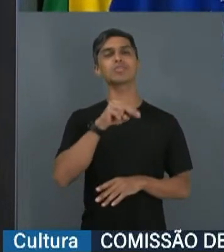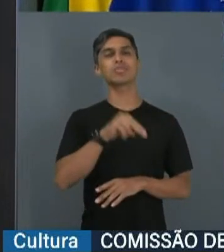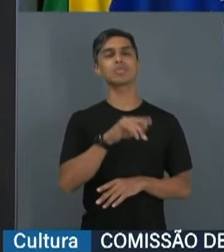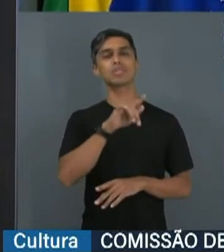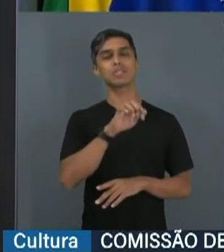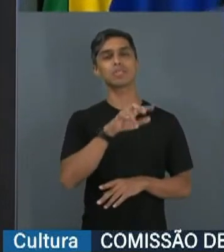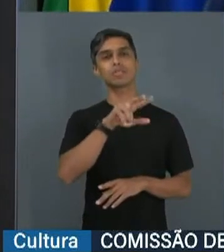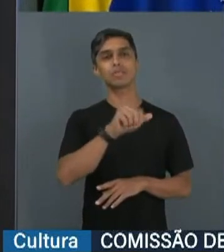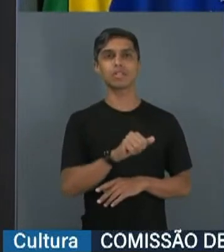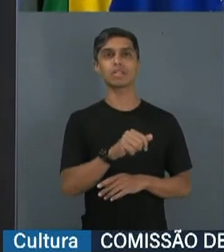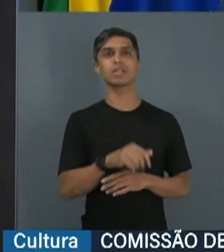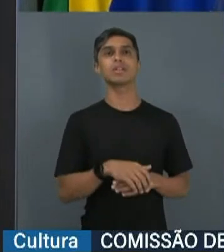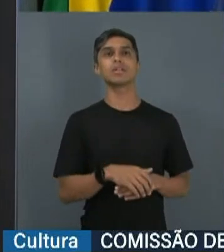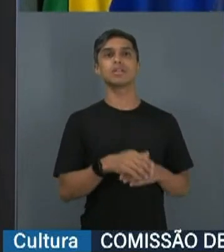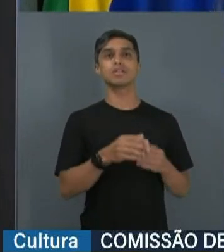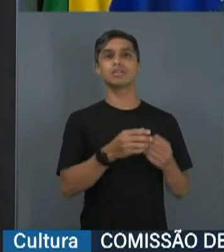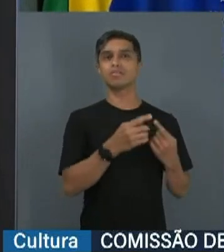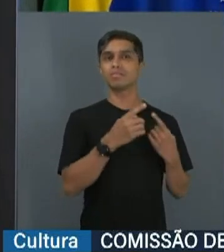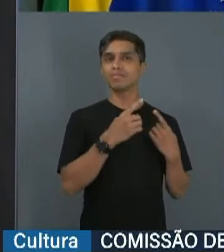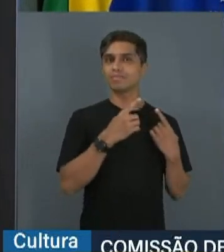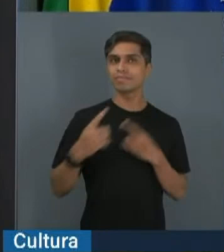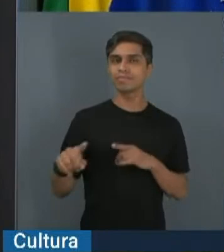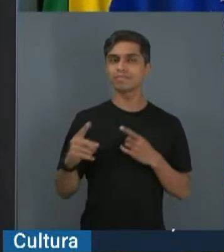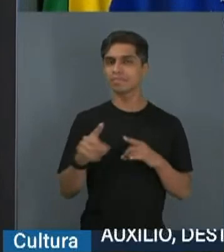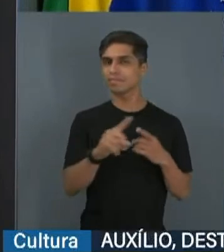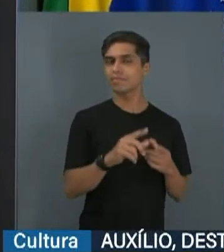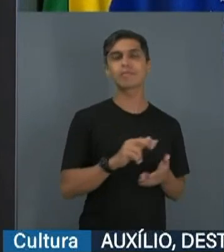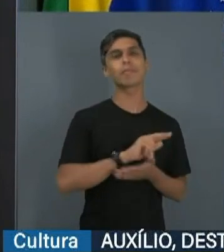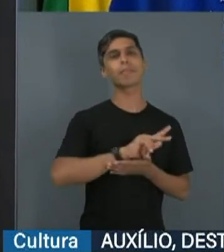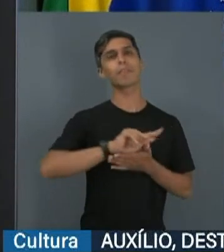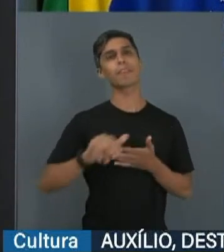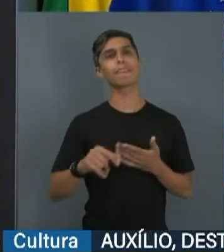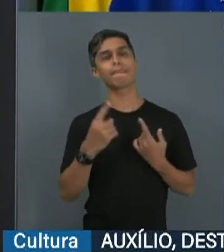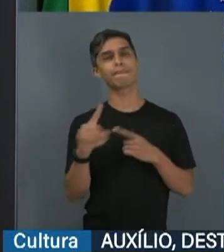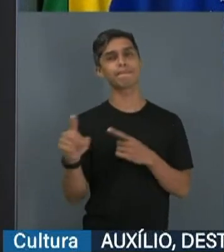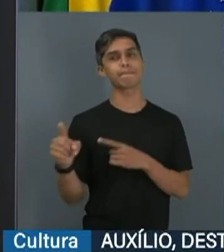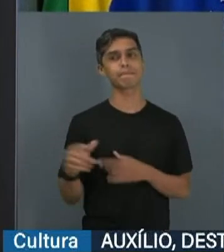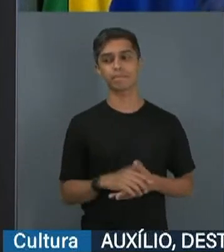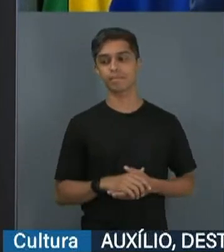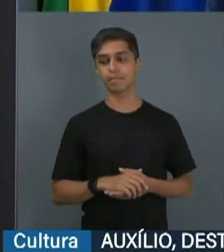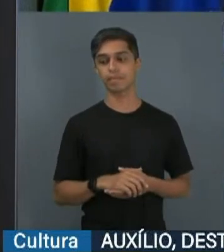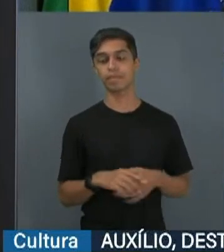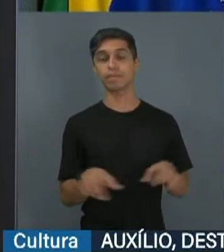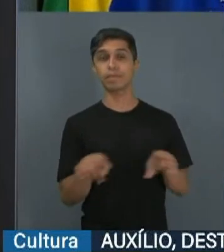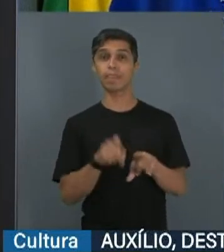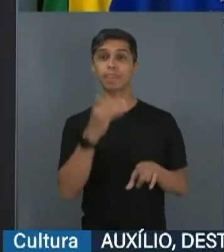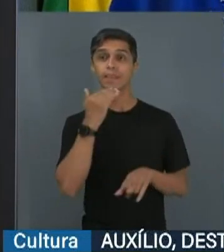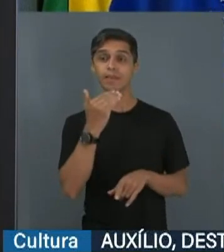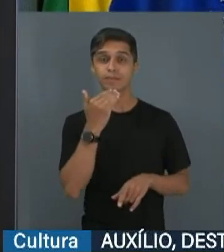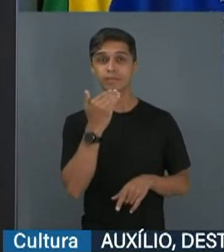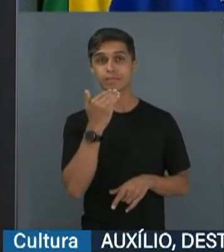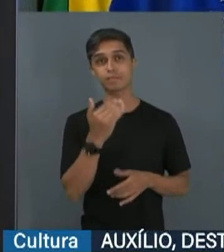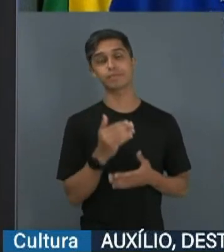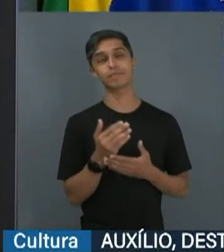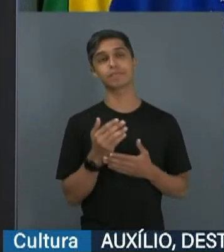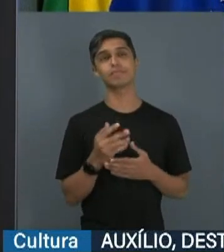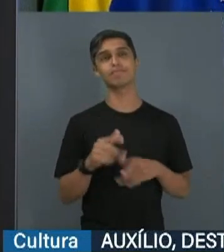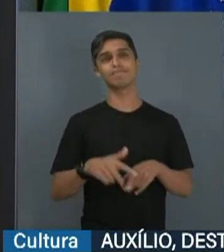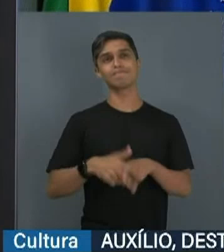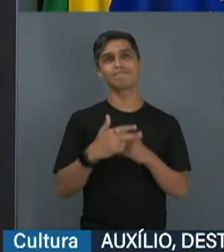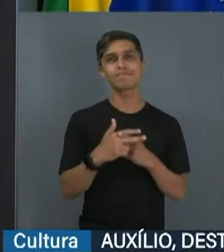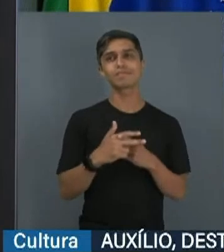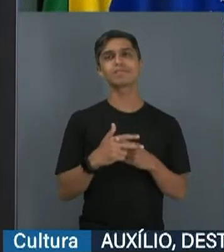do Ceará, recebendo um monte de ação, inclusive de pedido de